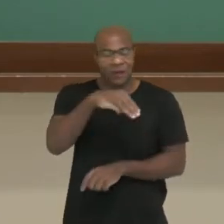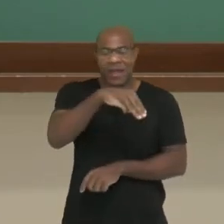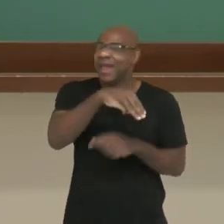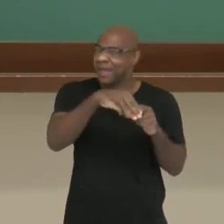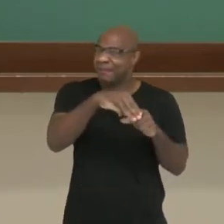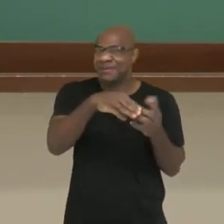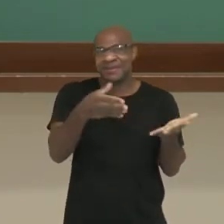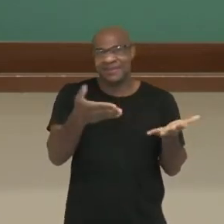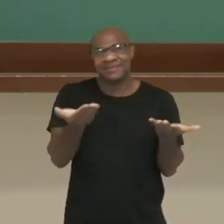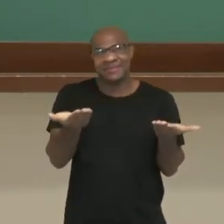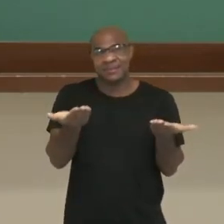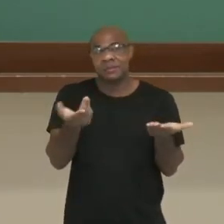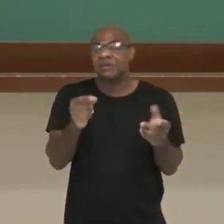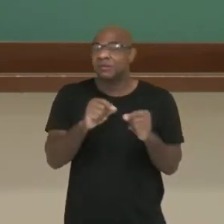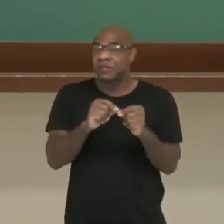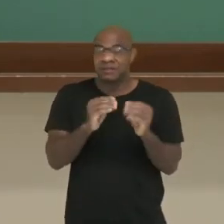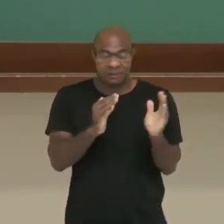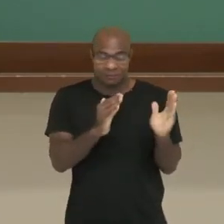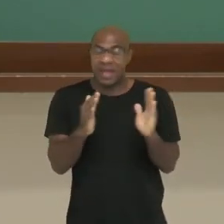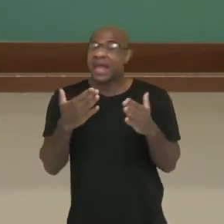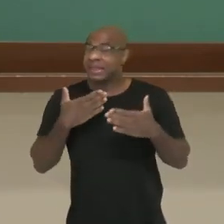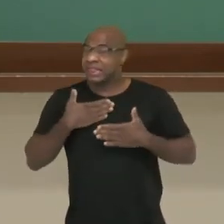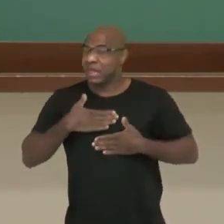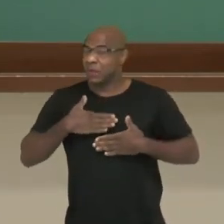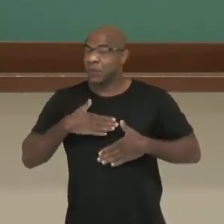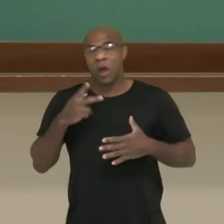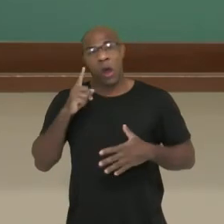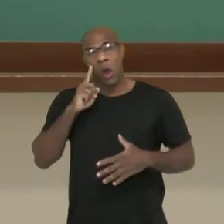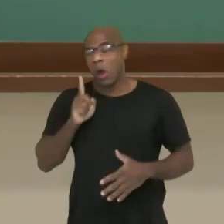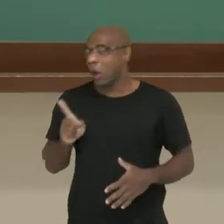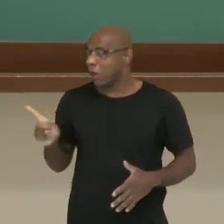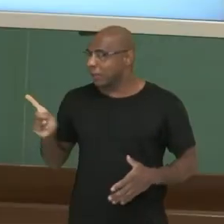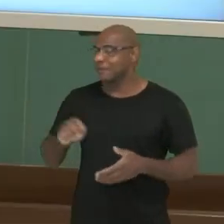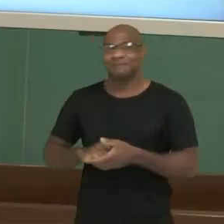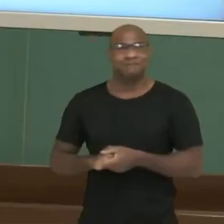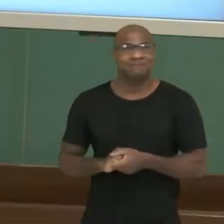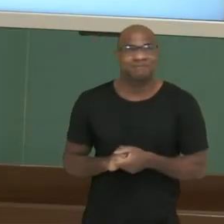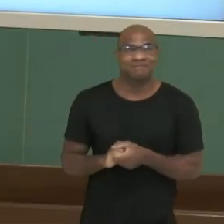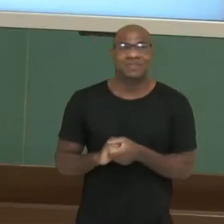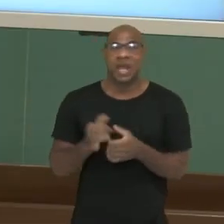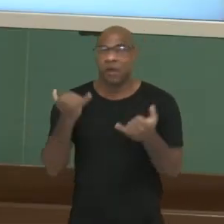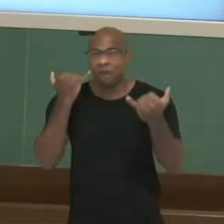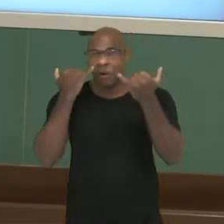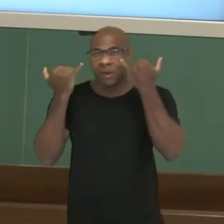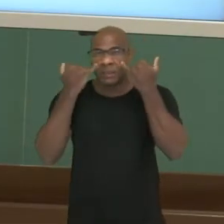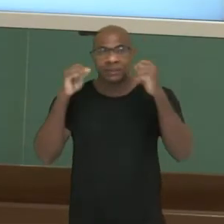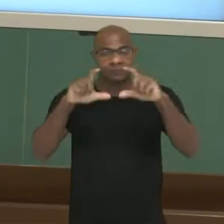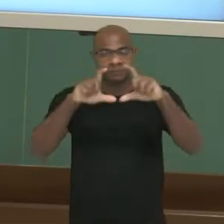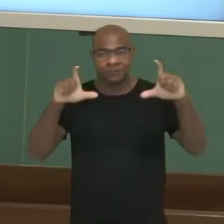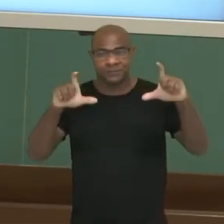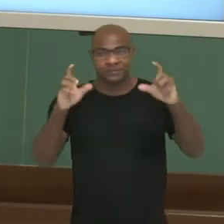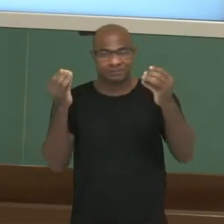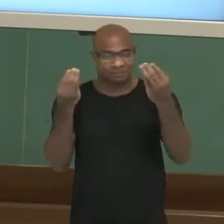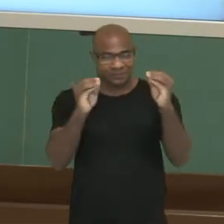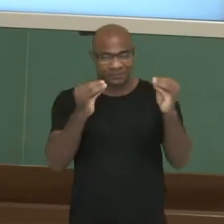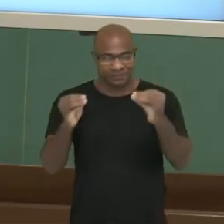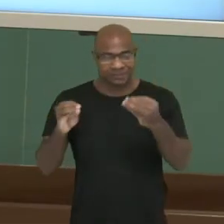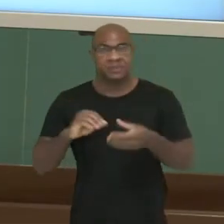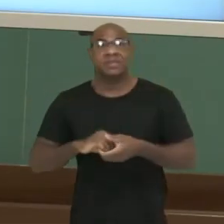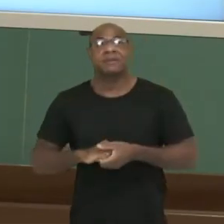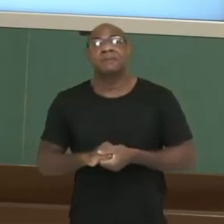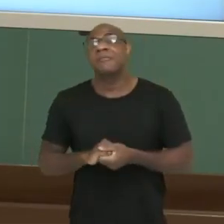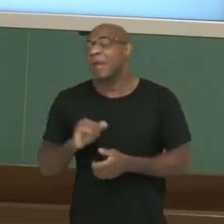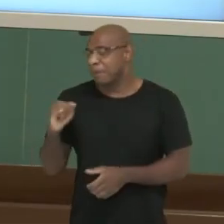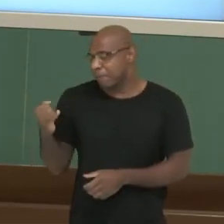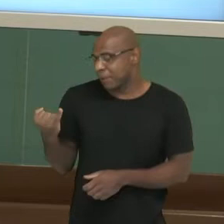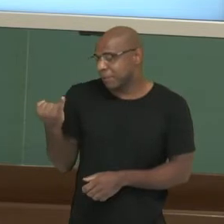exercício é o I. Mas você vai ver que é tudo tranquilo. Vamos lá? Então, vamos tirar os dados do problema, é bem importante fazer isso. Então, eu sei